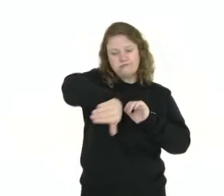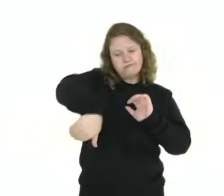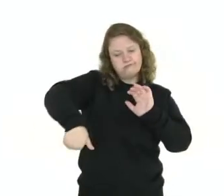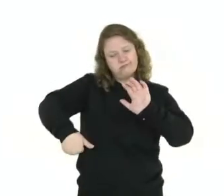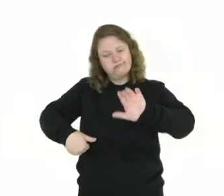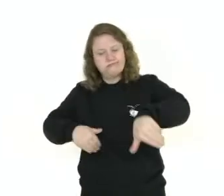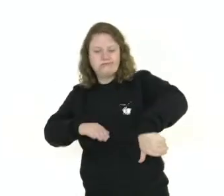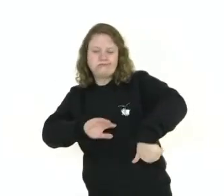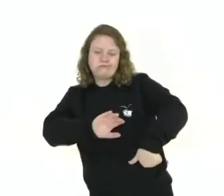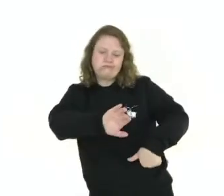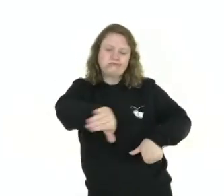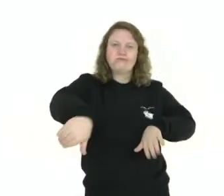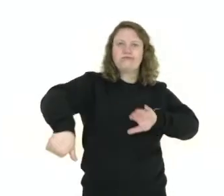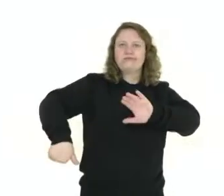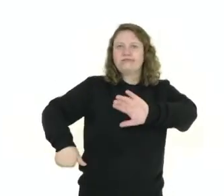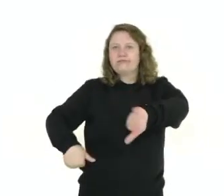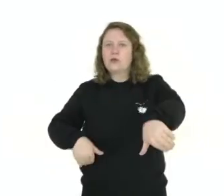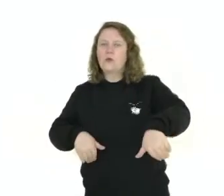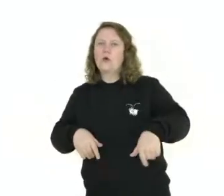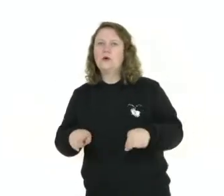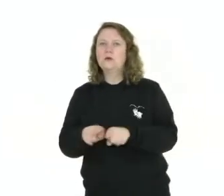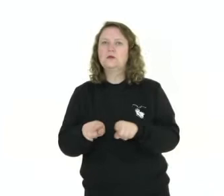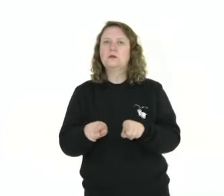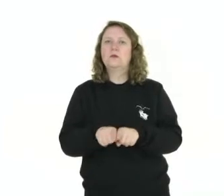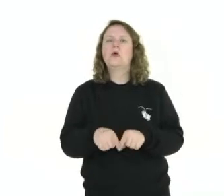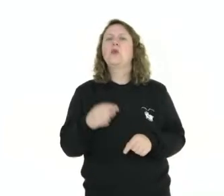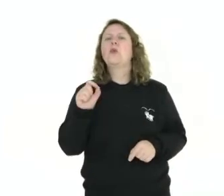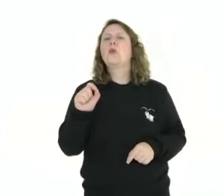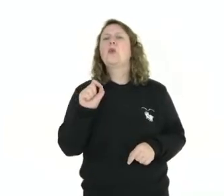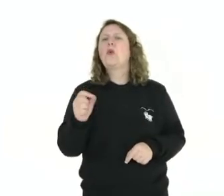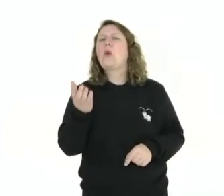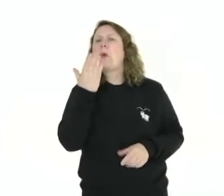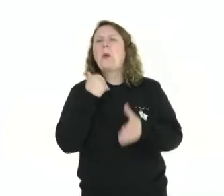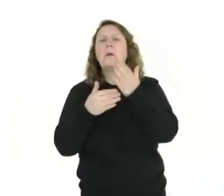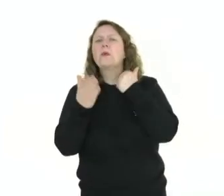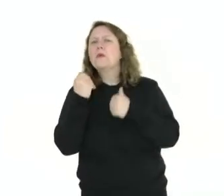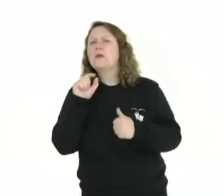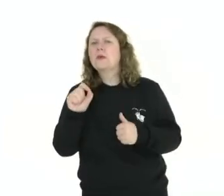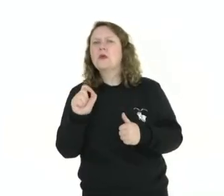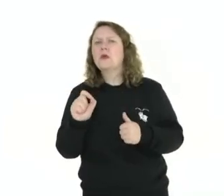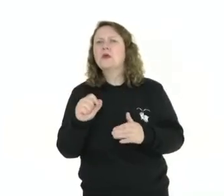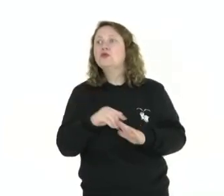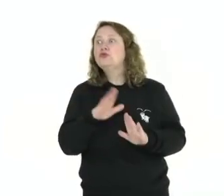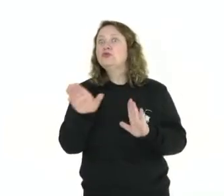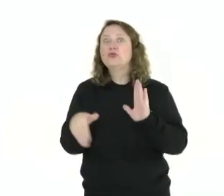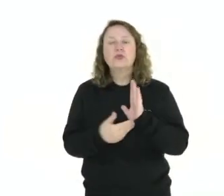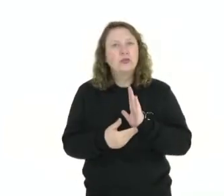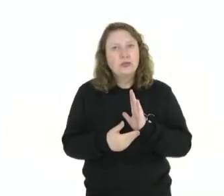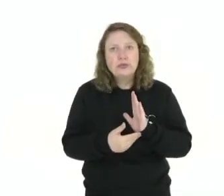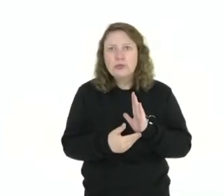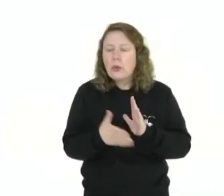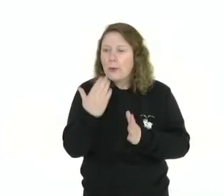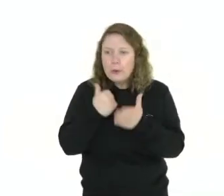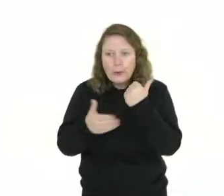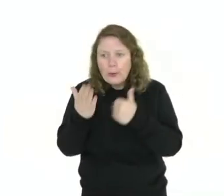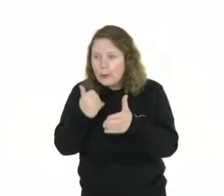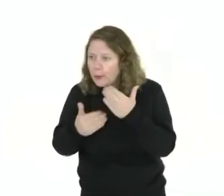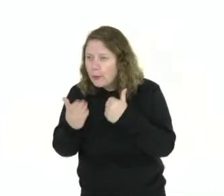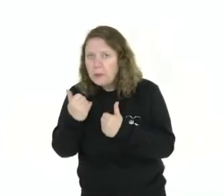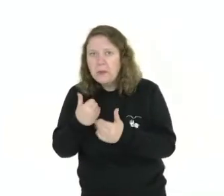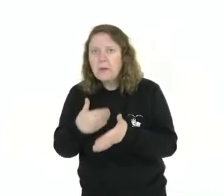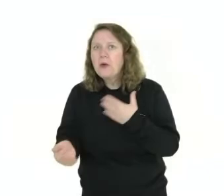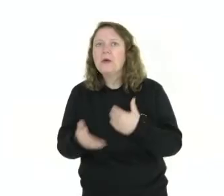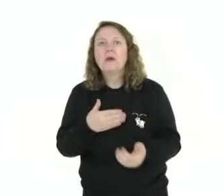que é o hábito alimentar? São onívoras. O que quer dizer isso, professora? Que come de tudo. Exatamente, as tartarugas comem de tudo, né? E o